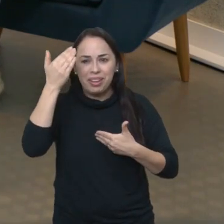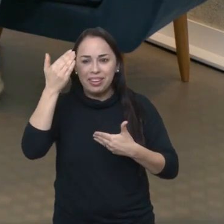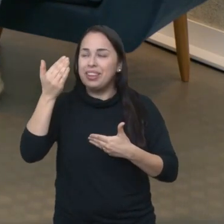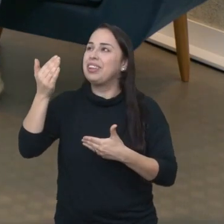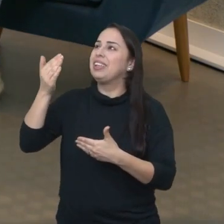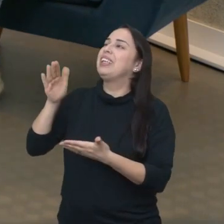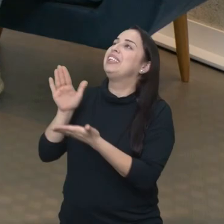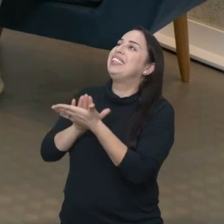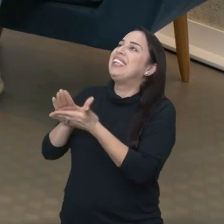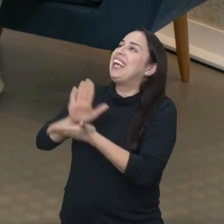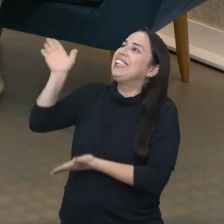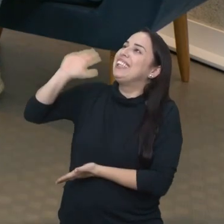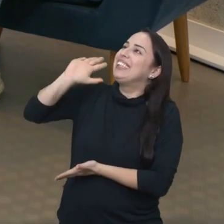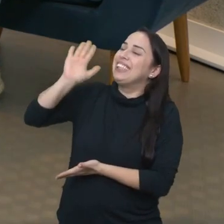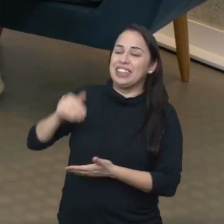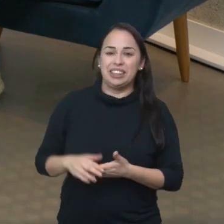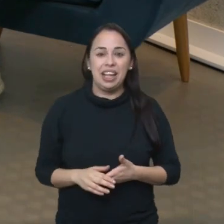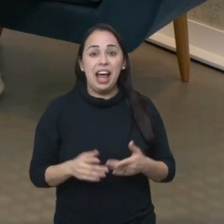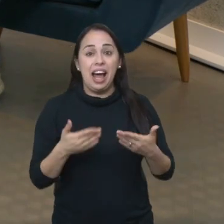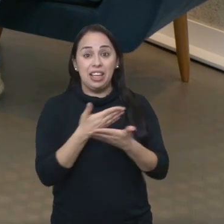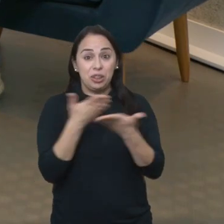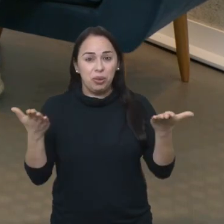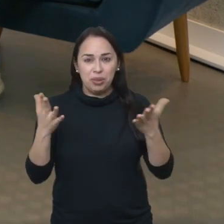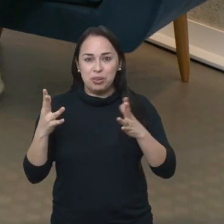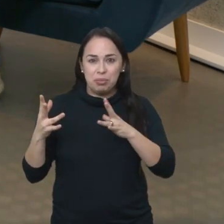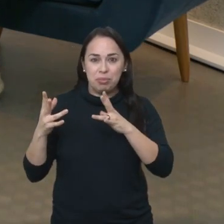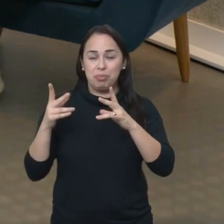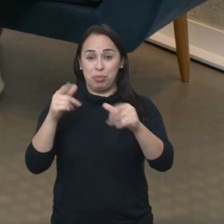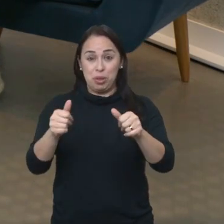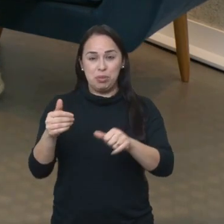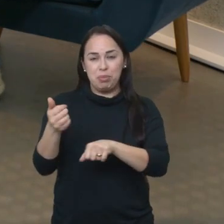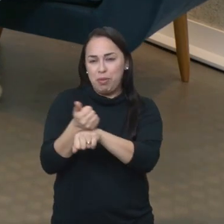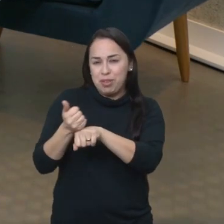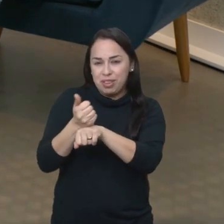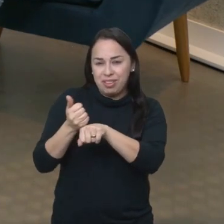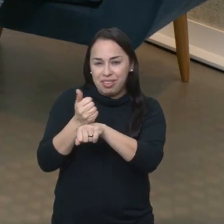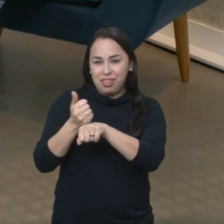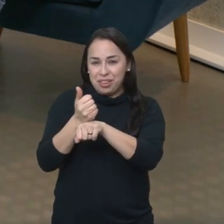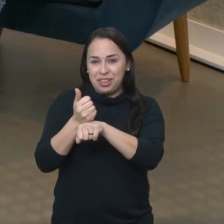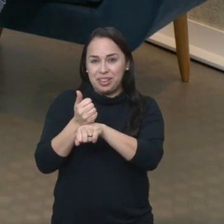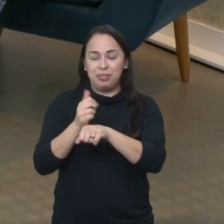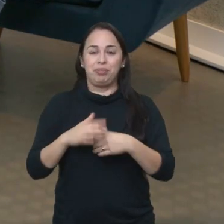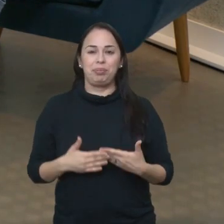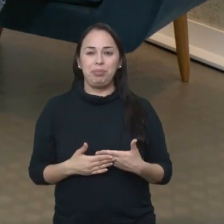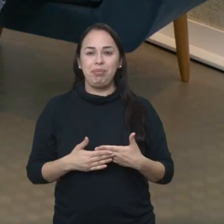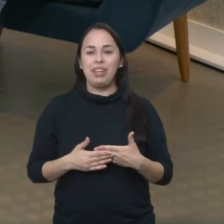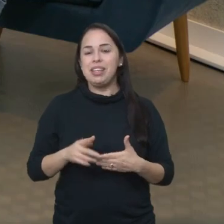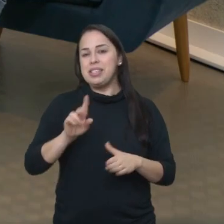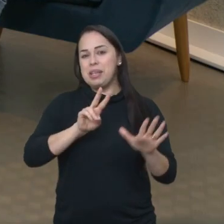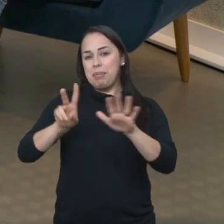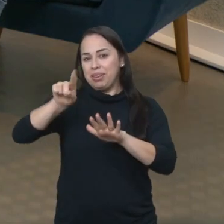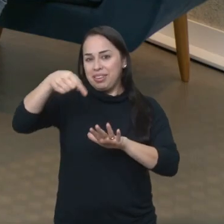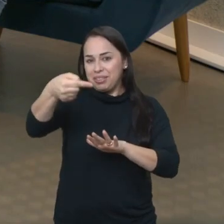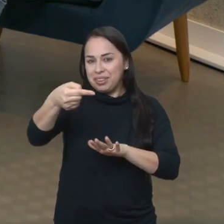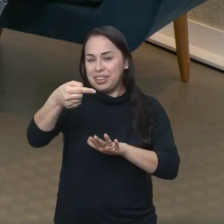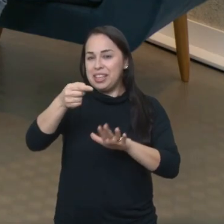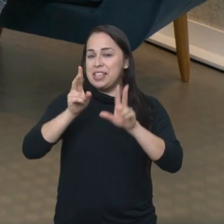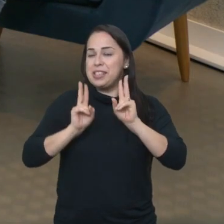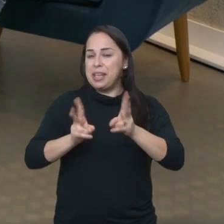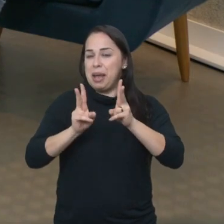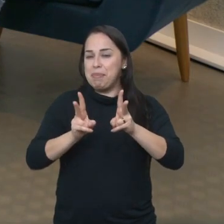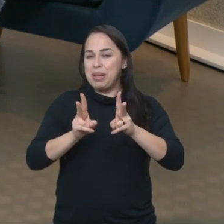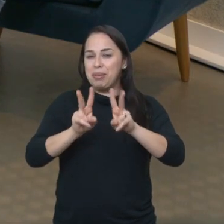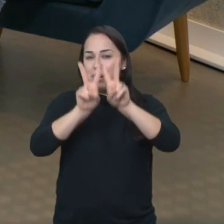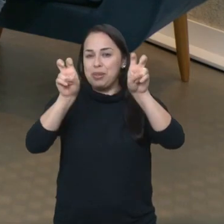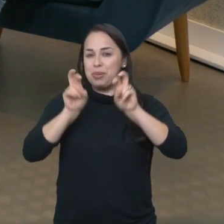Libras. Muito obrigado a todos os profissionais que estão aqui com a gente. E a gente se vê na próxima semana, na mesma estação, mas sempre com um